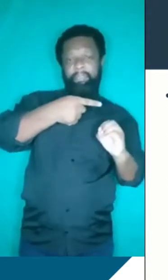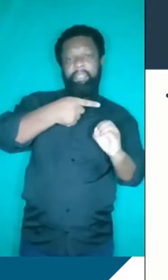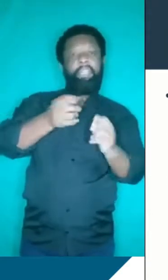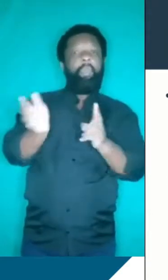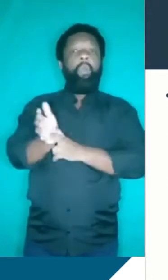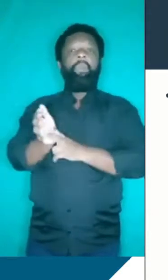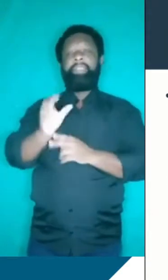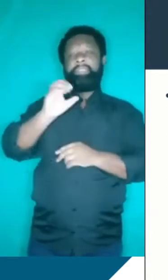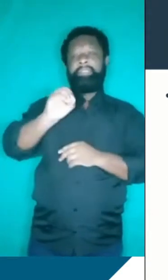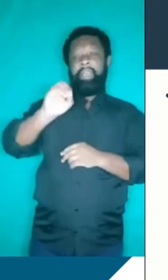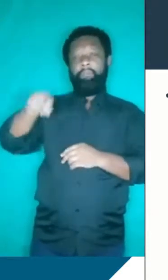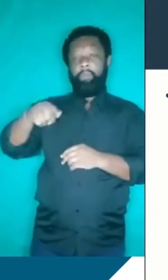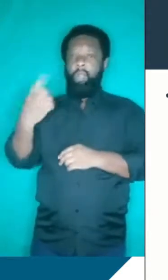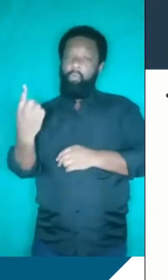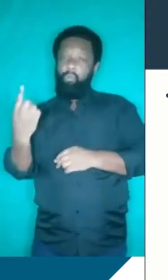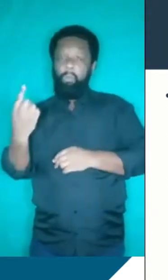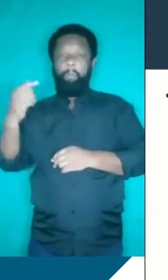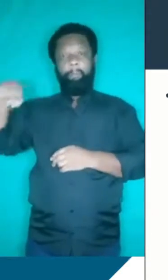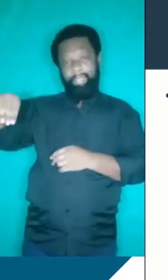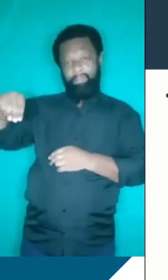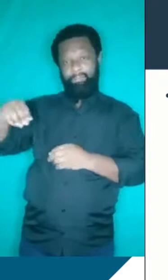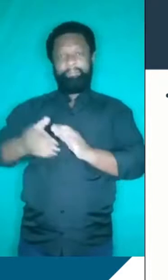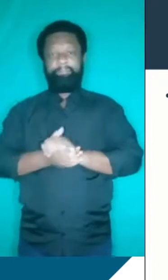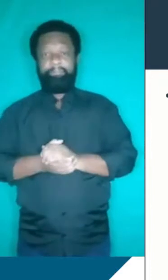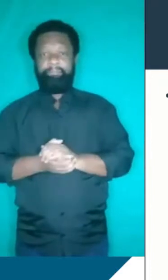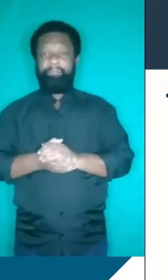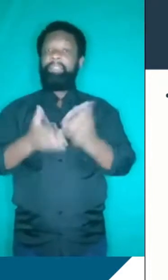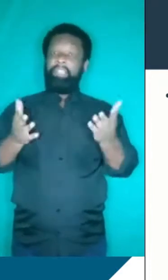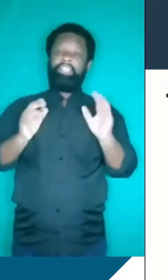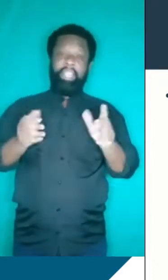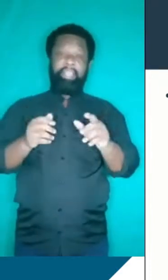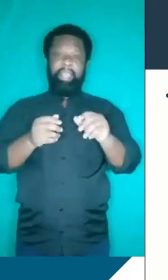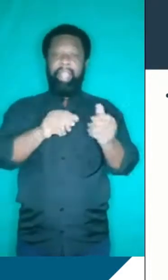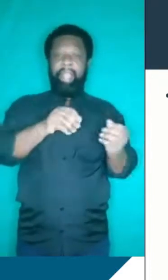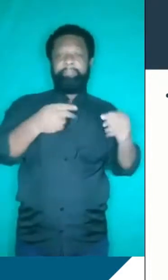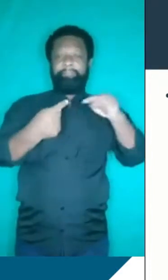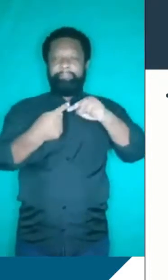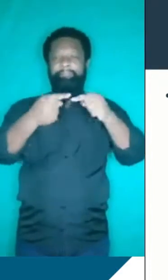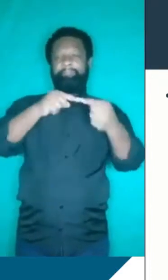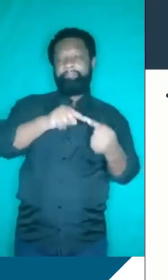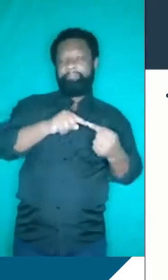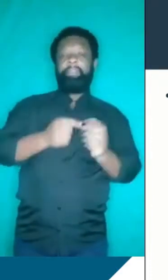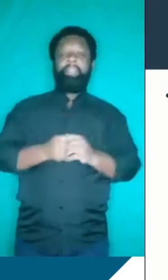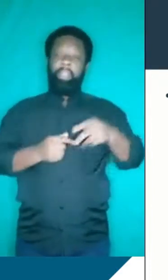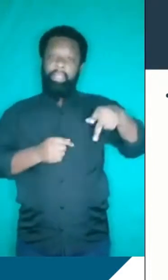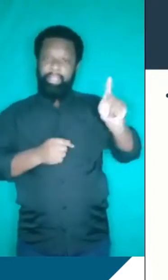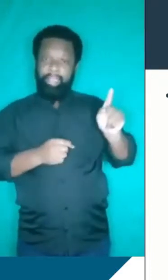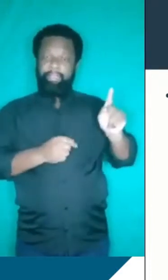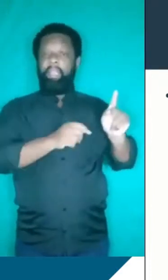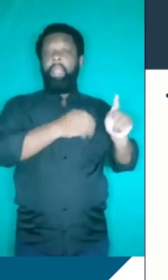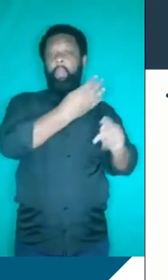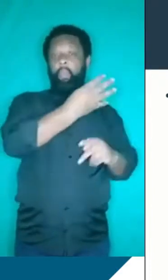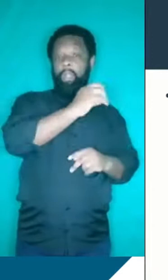que 0,1. Agora sim, 0,1 metros. Fiz a multiplicação de unidade aqui. Então, tenho K,